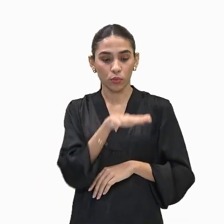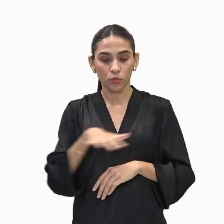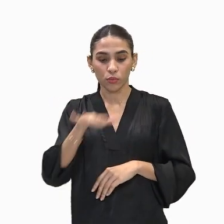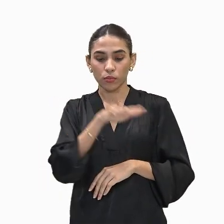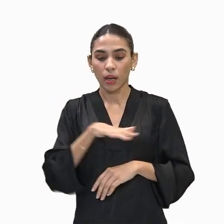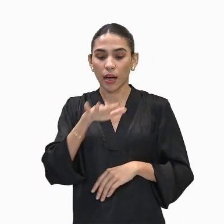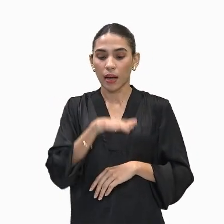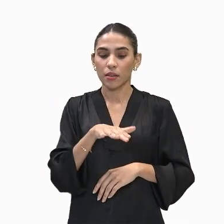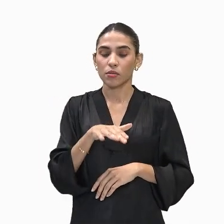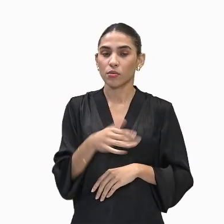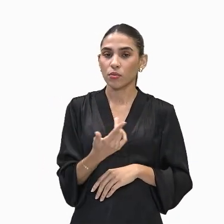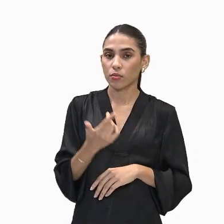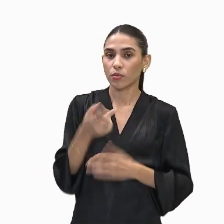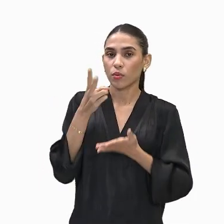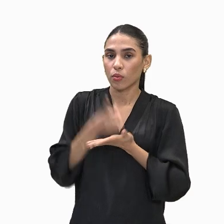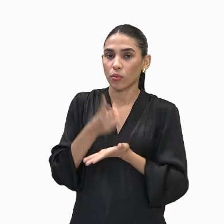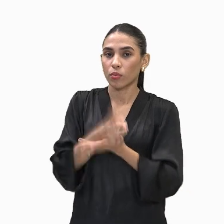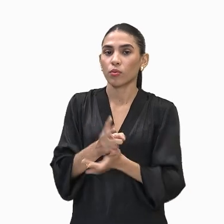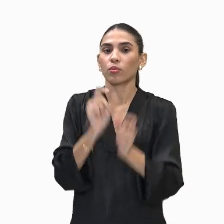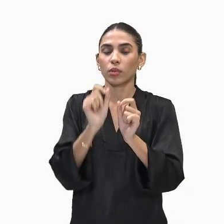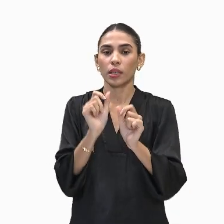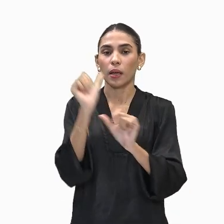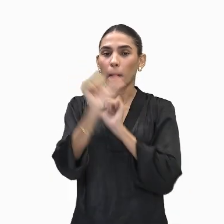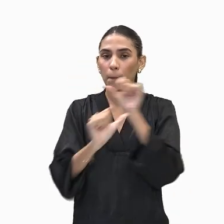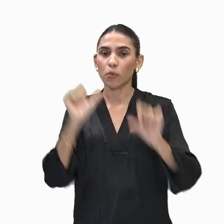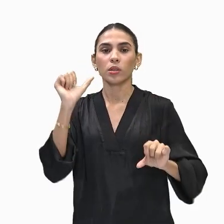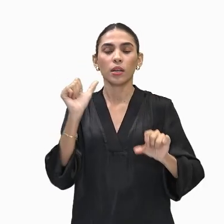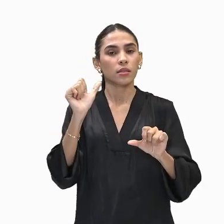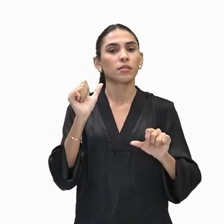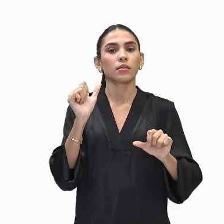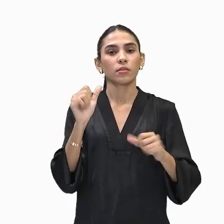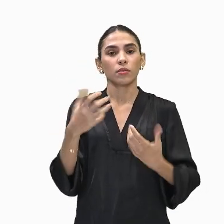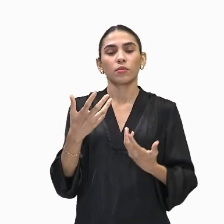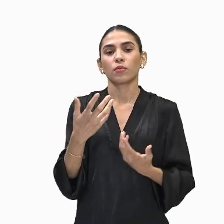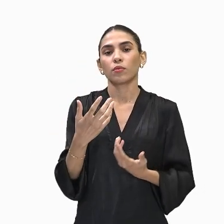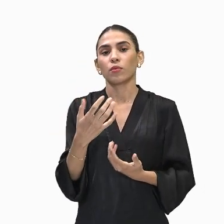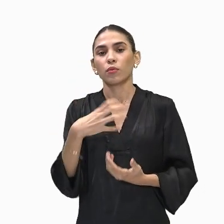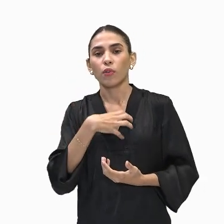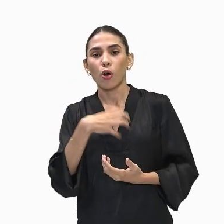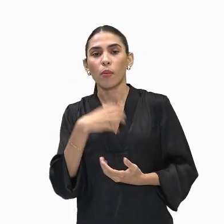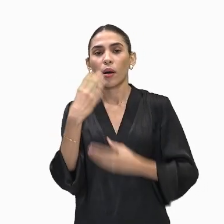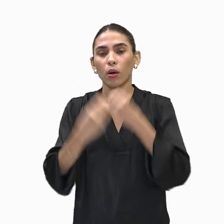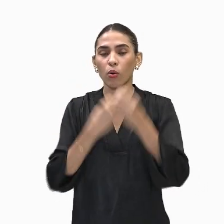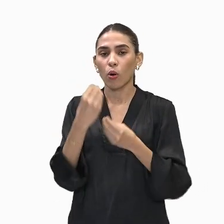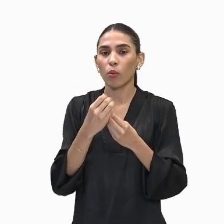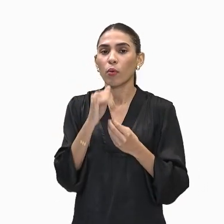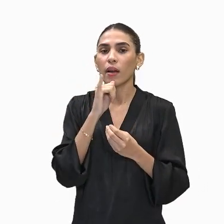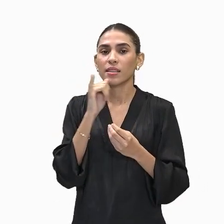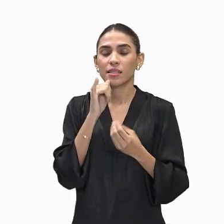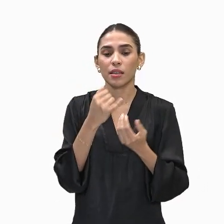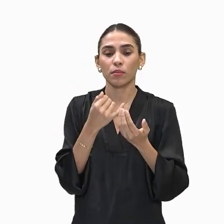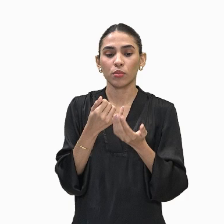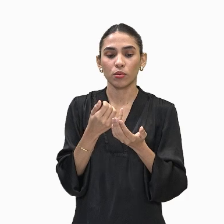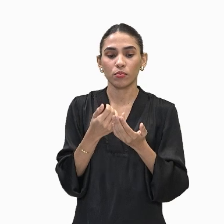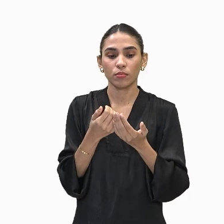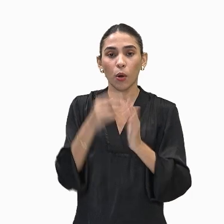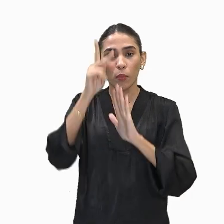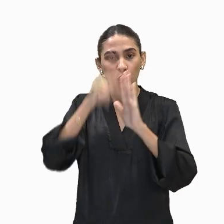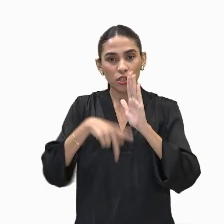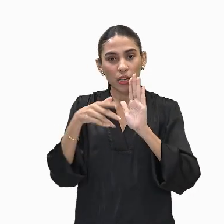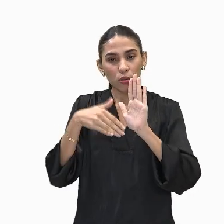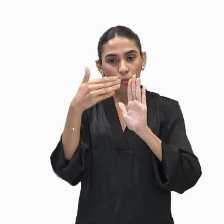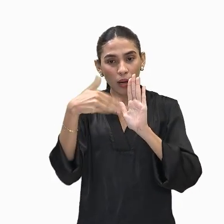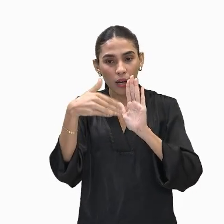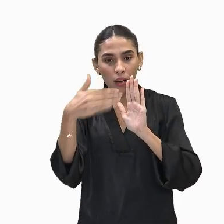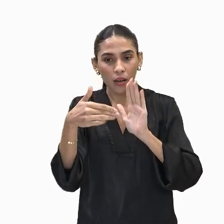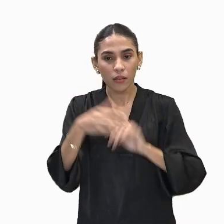como uma potência transformadora, no sentido de assumir a posição de diretriz para o projeto, né?